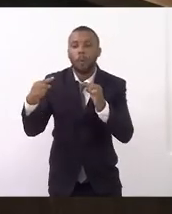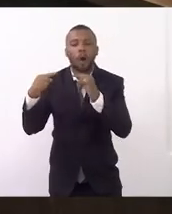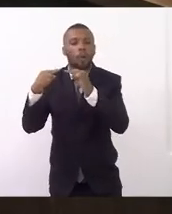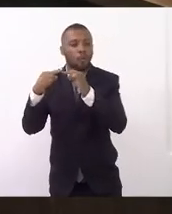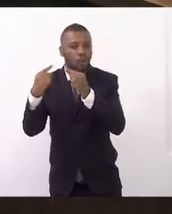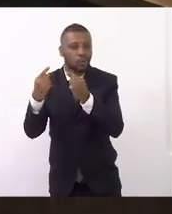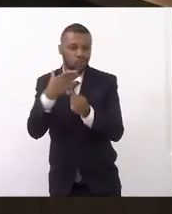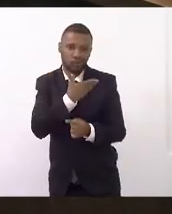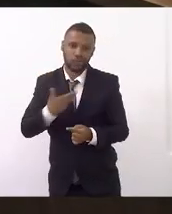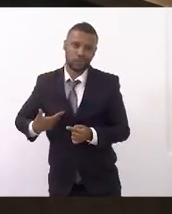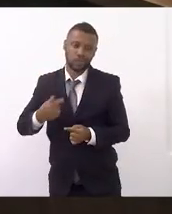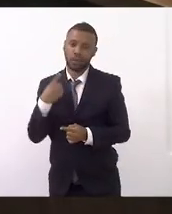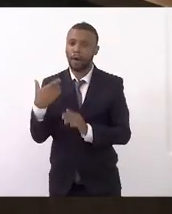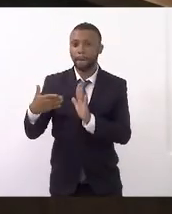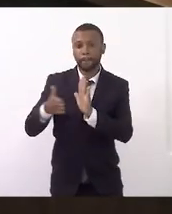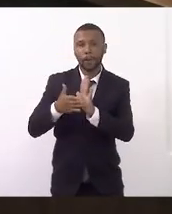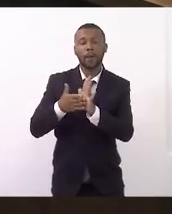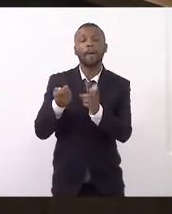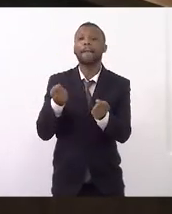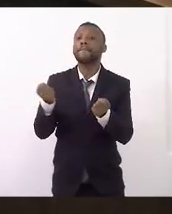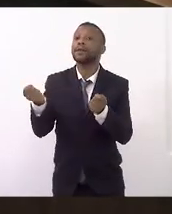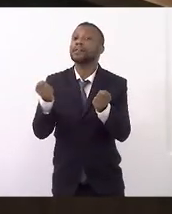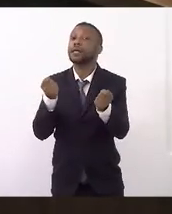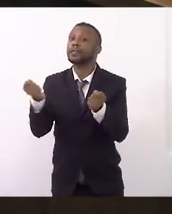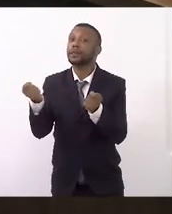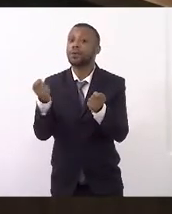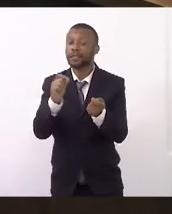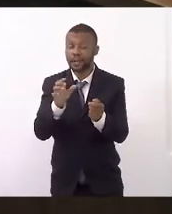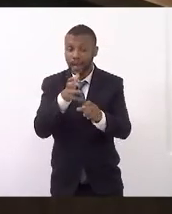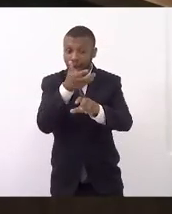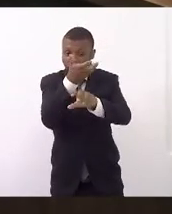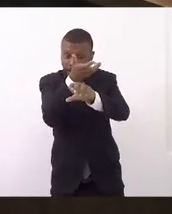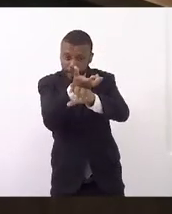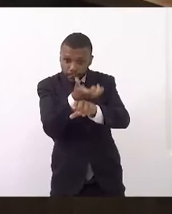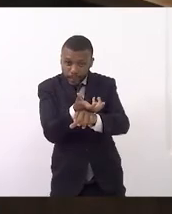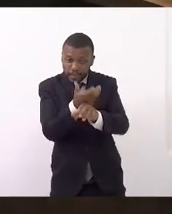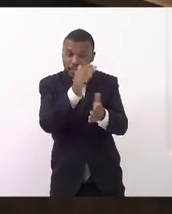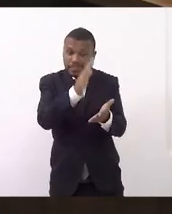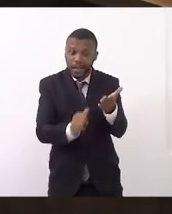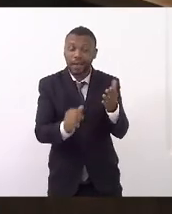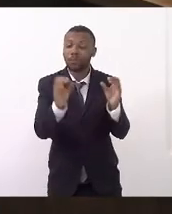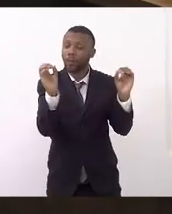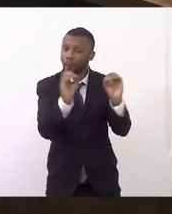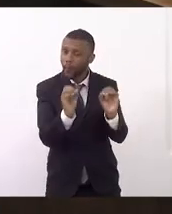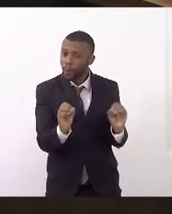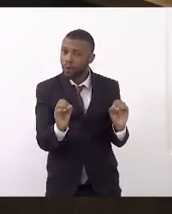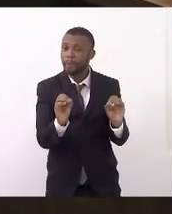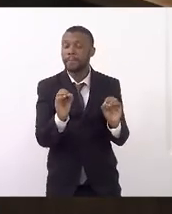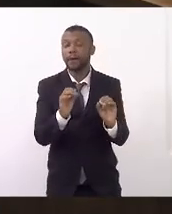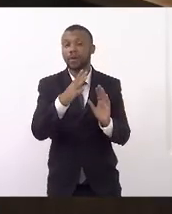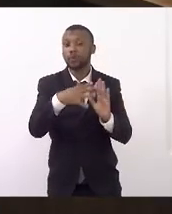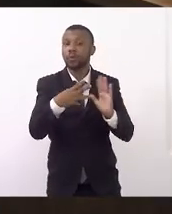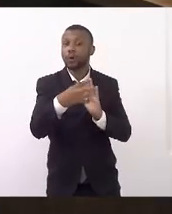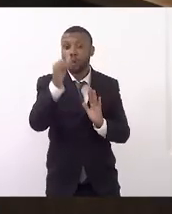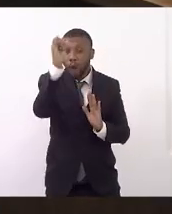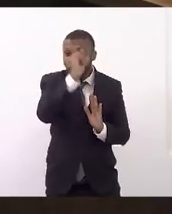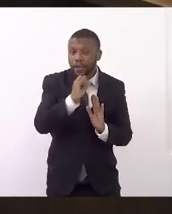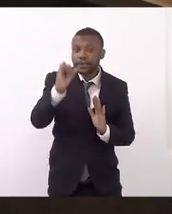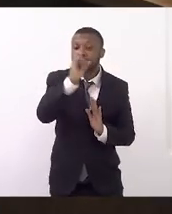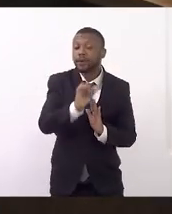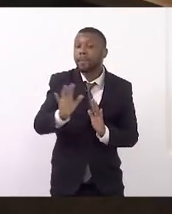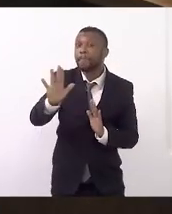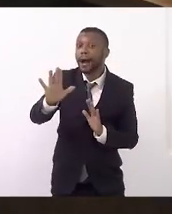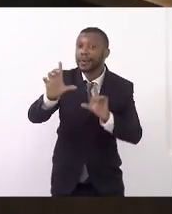uma mediação onde não se retiraria nenhuma disciplina do currículo antigo, mas se reduziria o tempo de